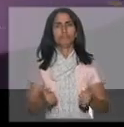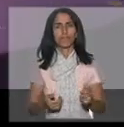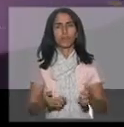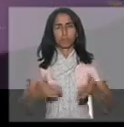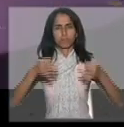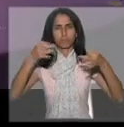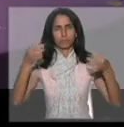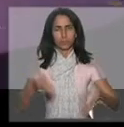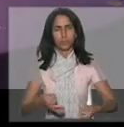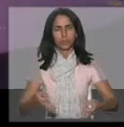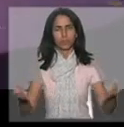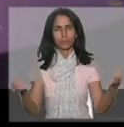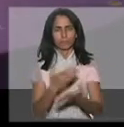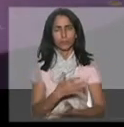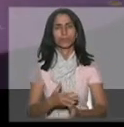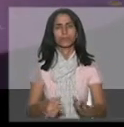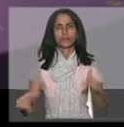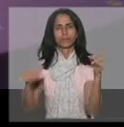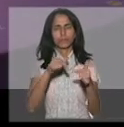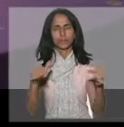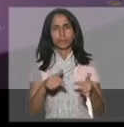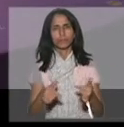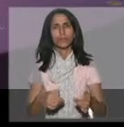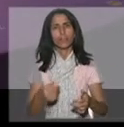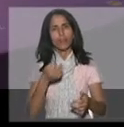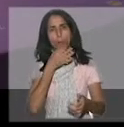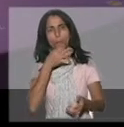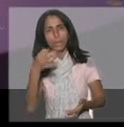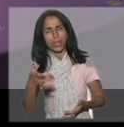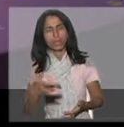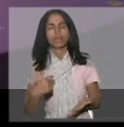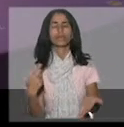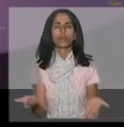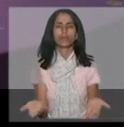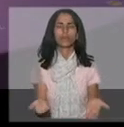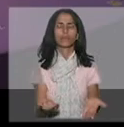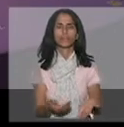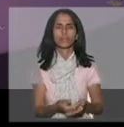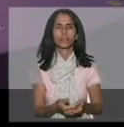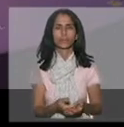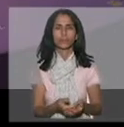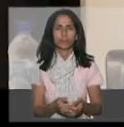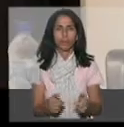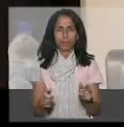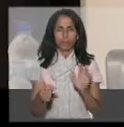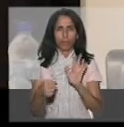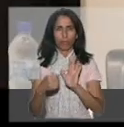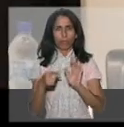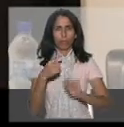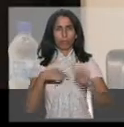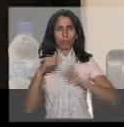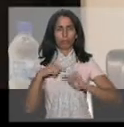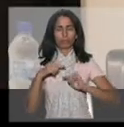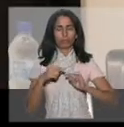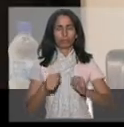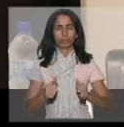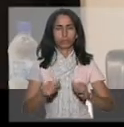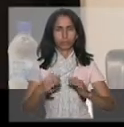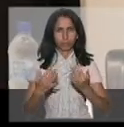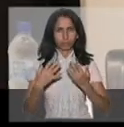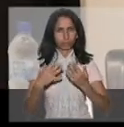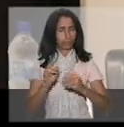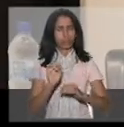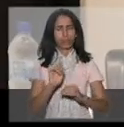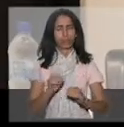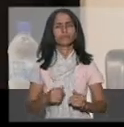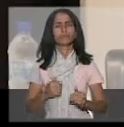pronta para ocupar o mercado de trabalho, para mostrar sua opinião, para não ser acuar, enfim, recuar diante de alguma